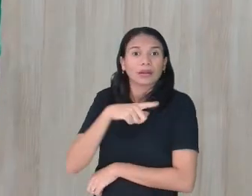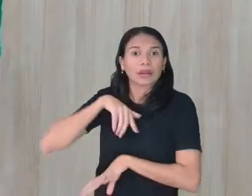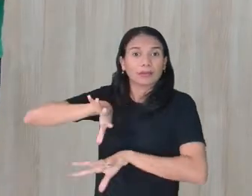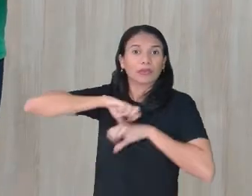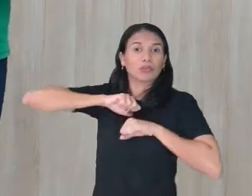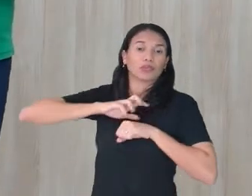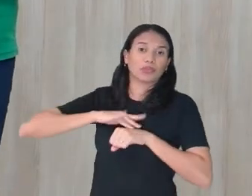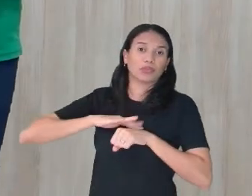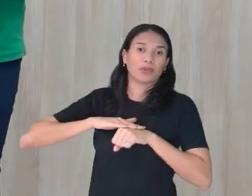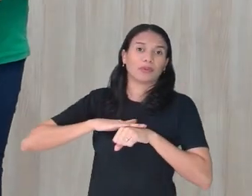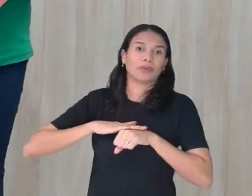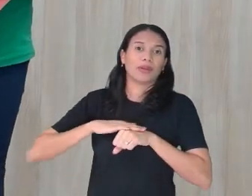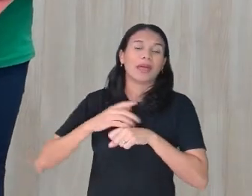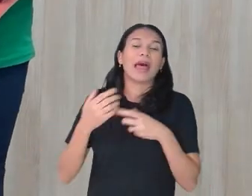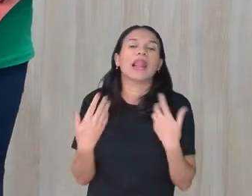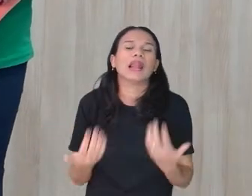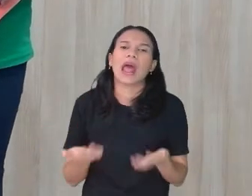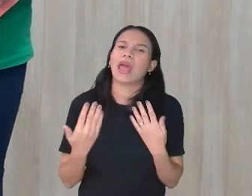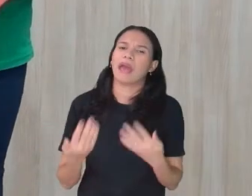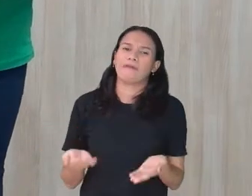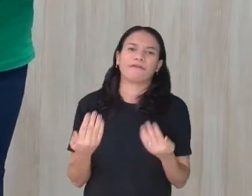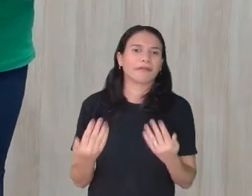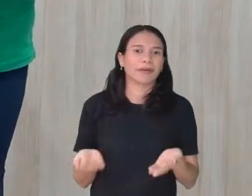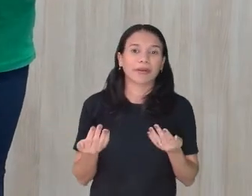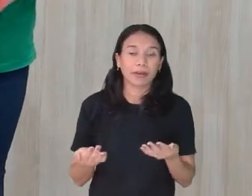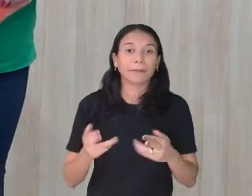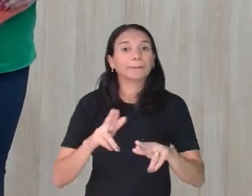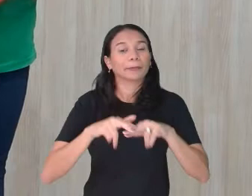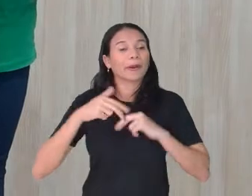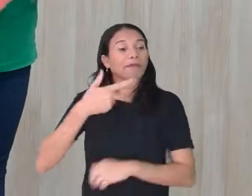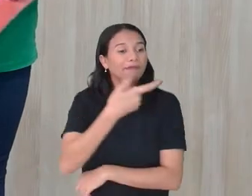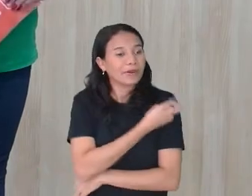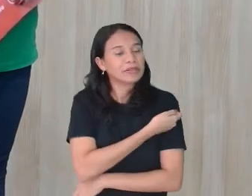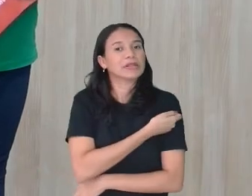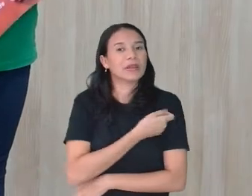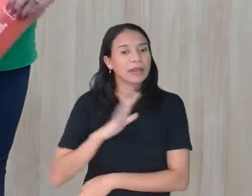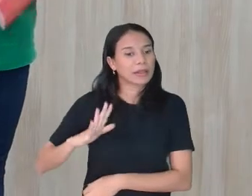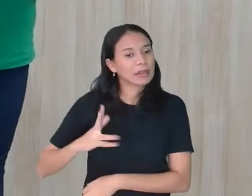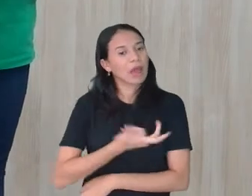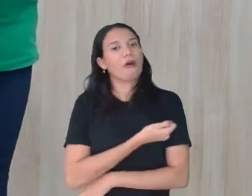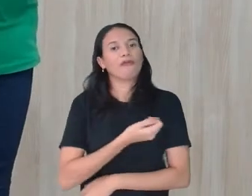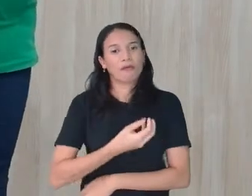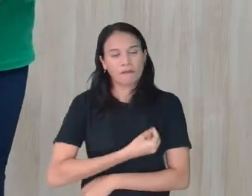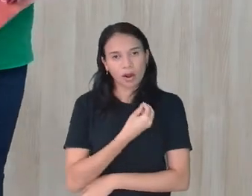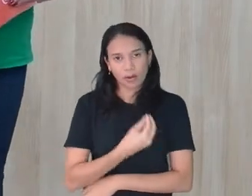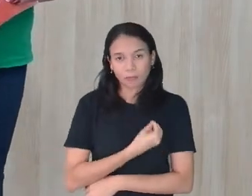adquiriu a doença, ela vai vir mais leve, gente. A vacina realmente salva vidas.